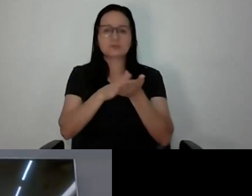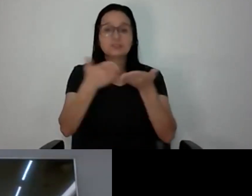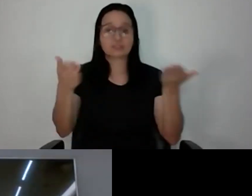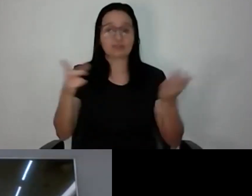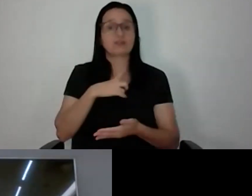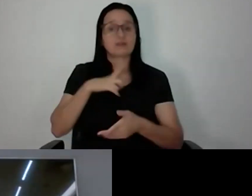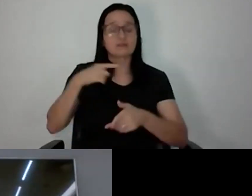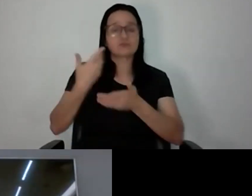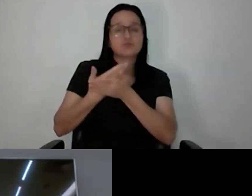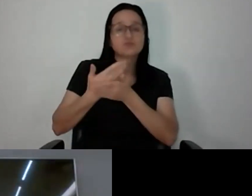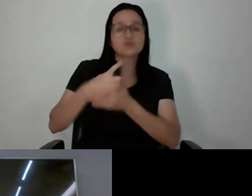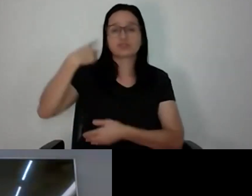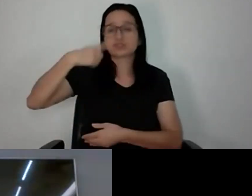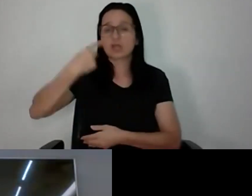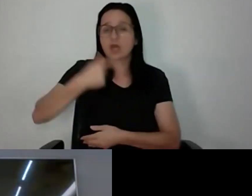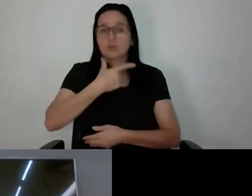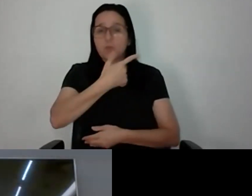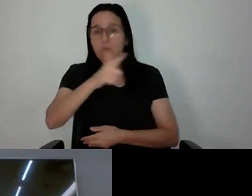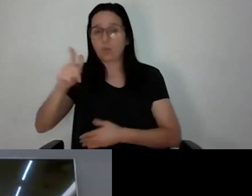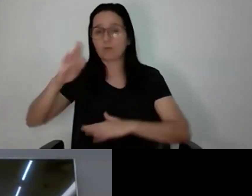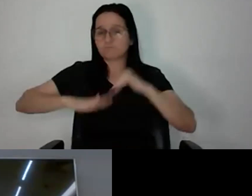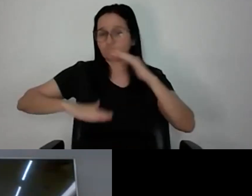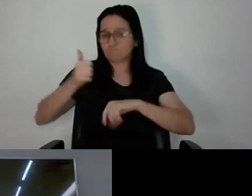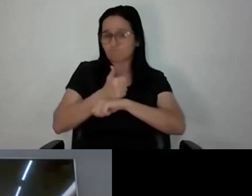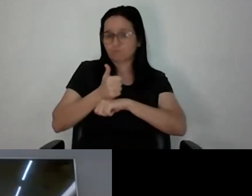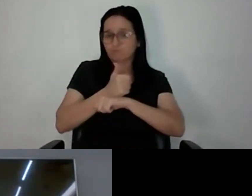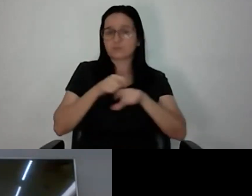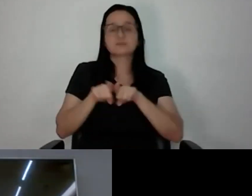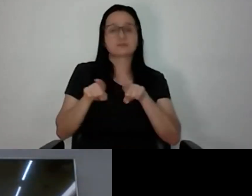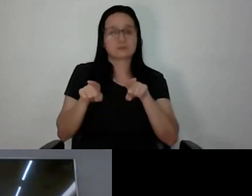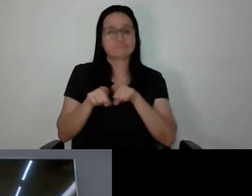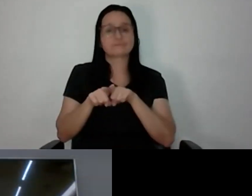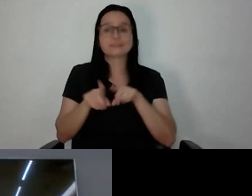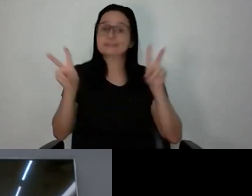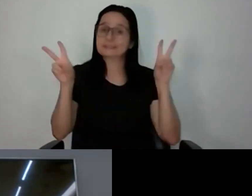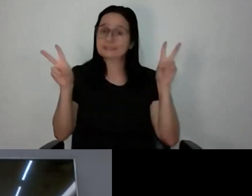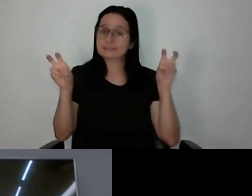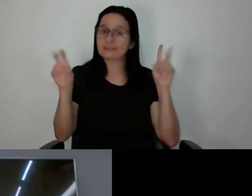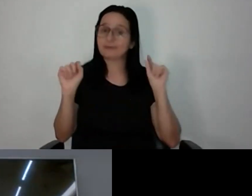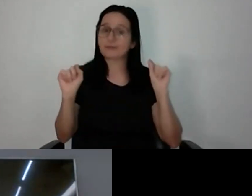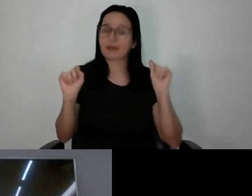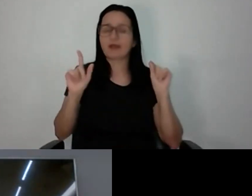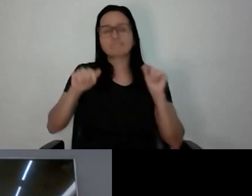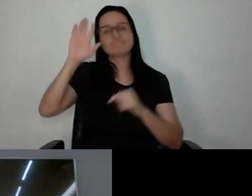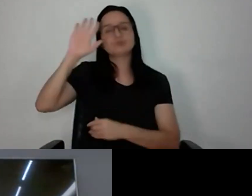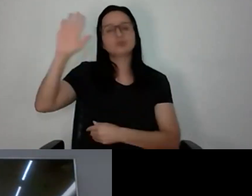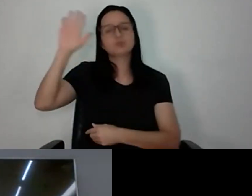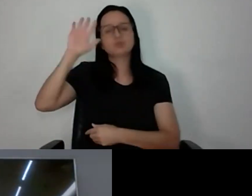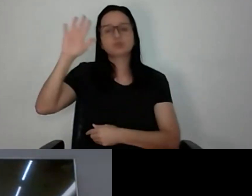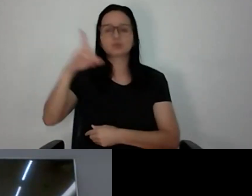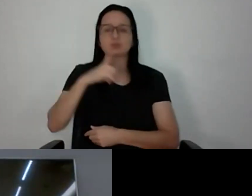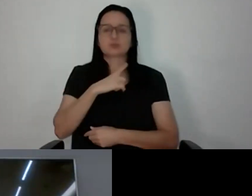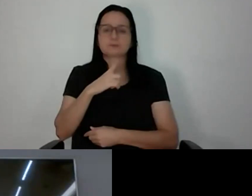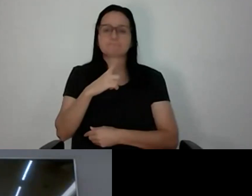pessoas que são de outras carreiras também. Então, assim, é um tema que suscita algumas reflexões, né? Eu separei